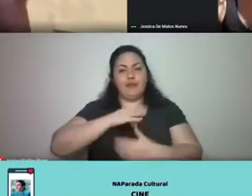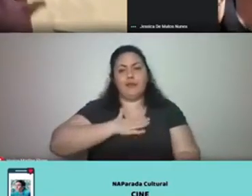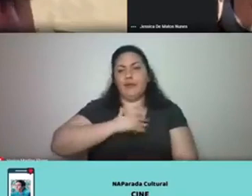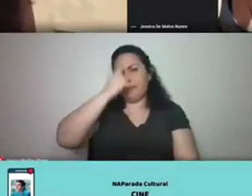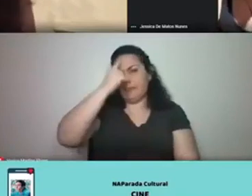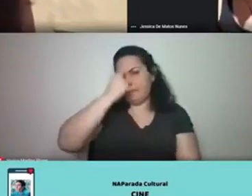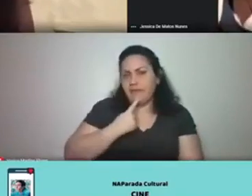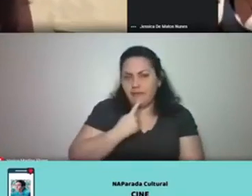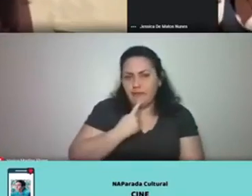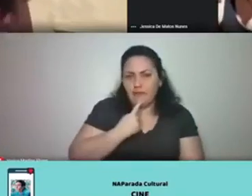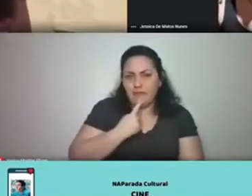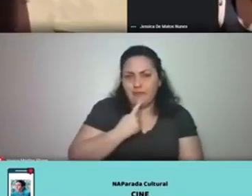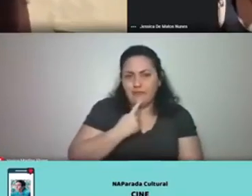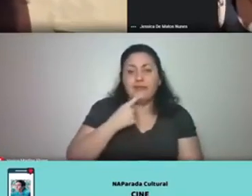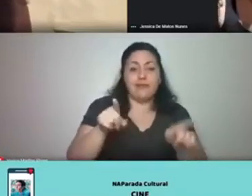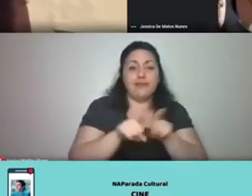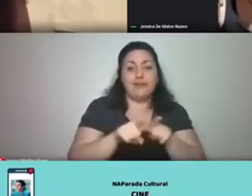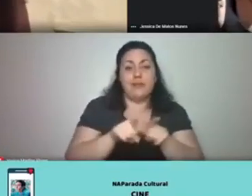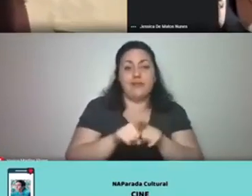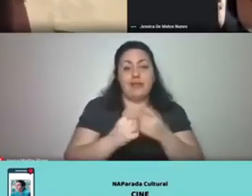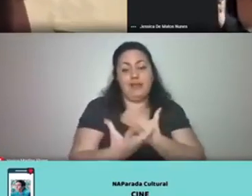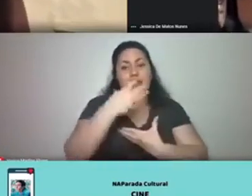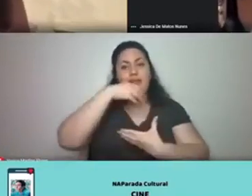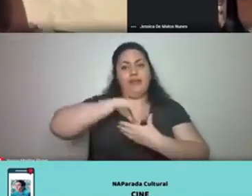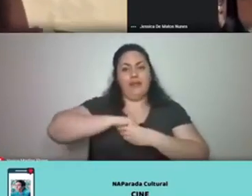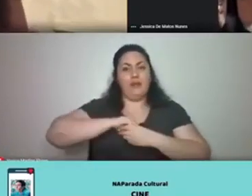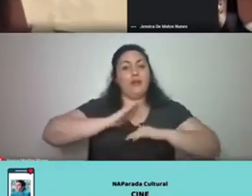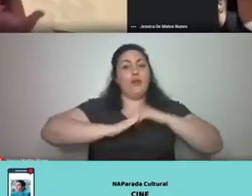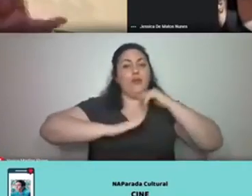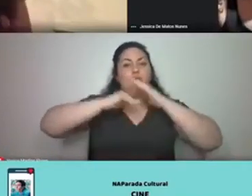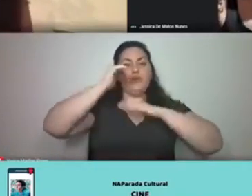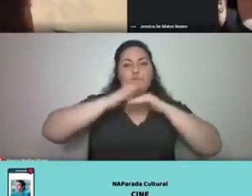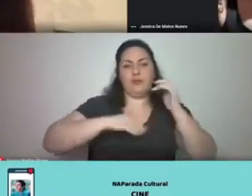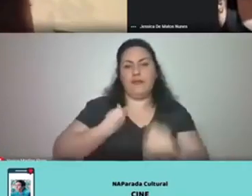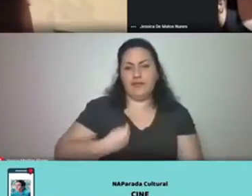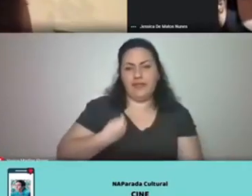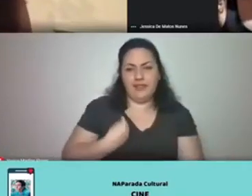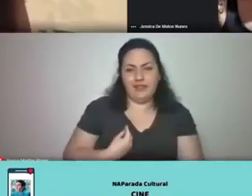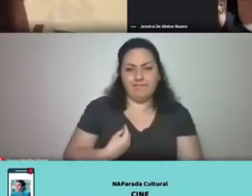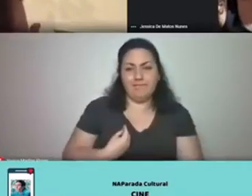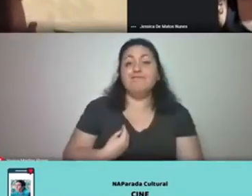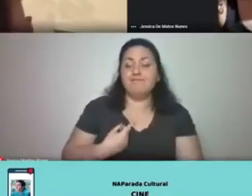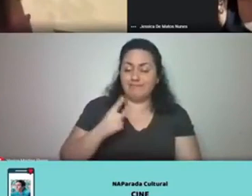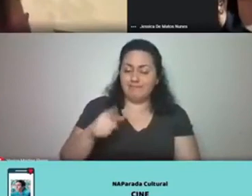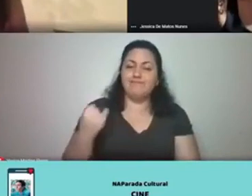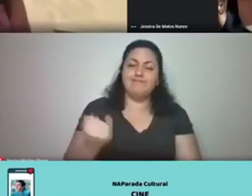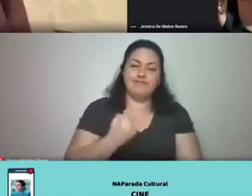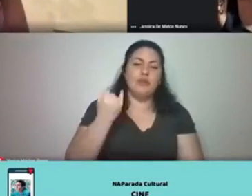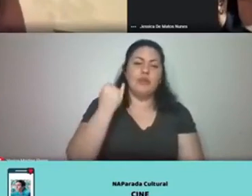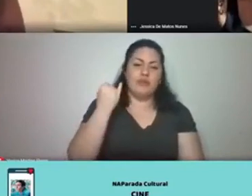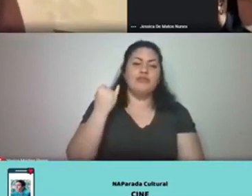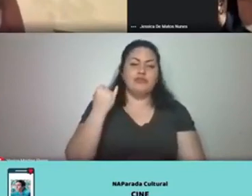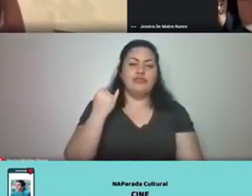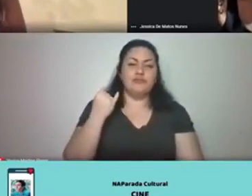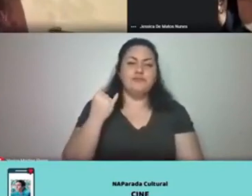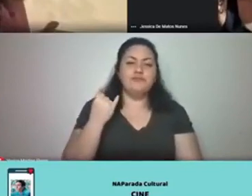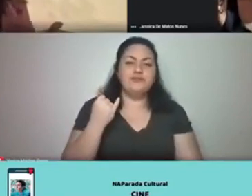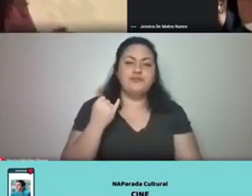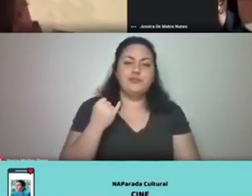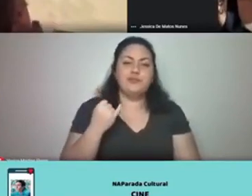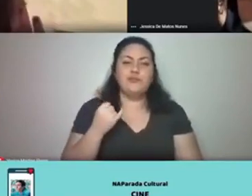nossa construção de vida, né? Vai ser uma parte super importante, que corresponde à